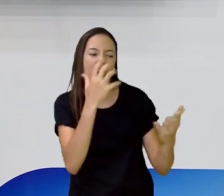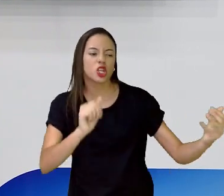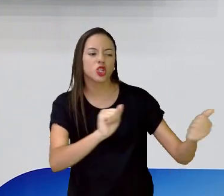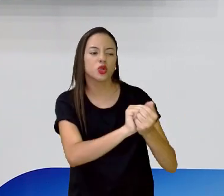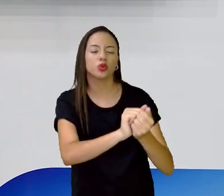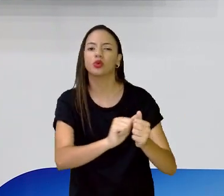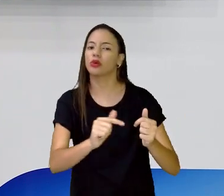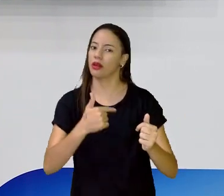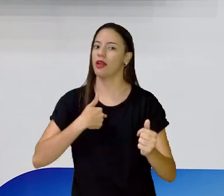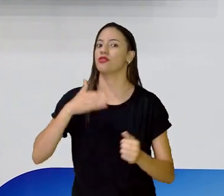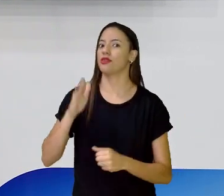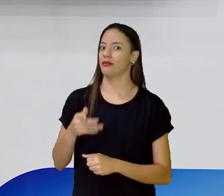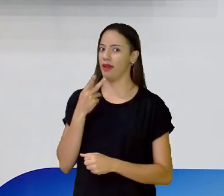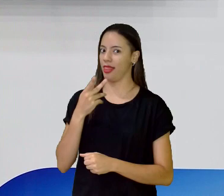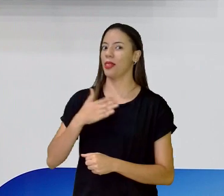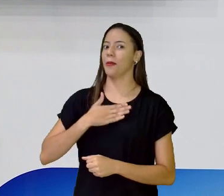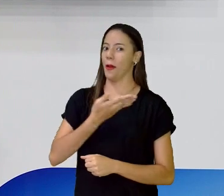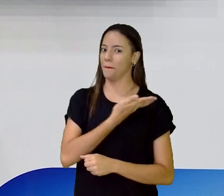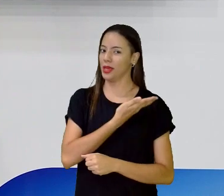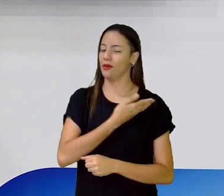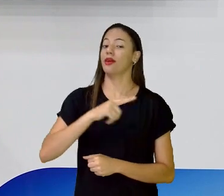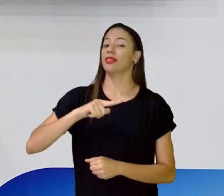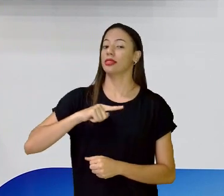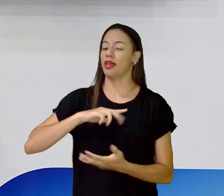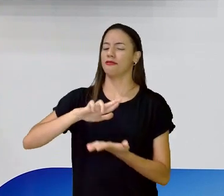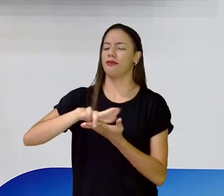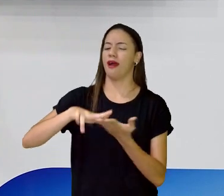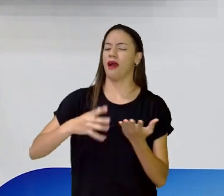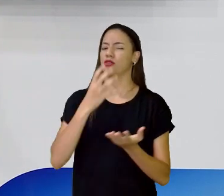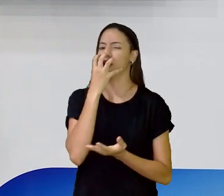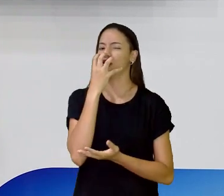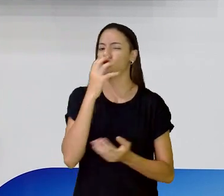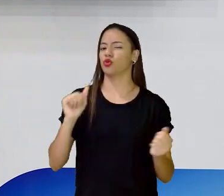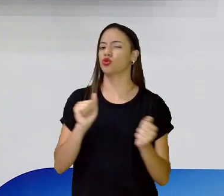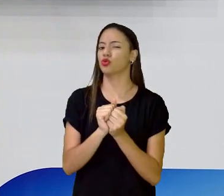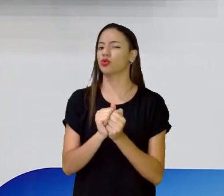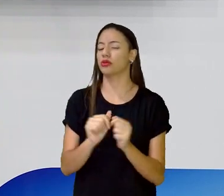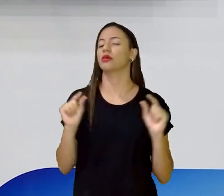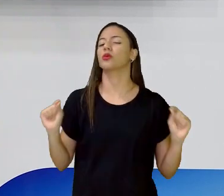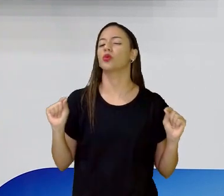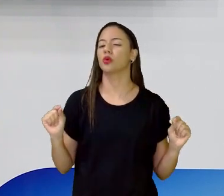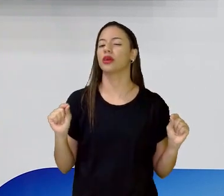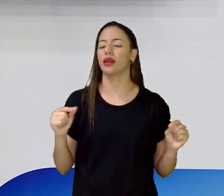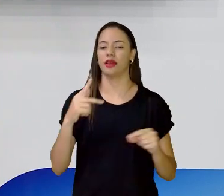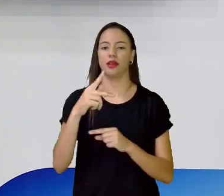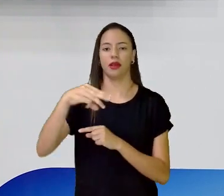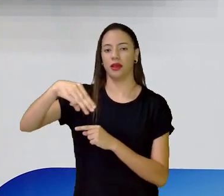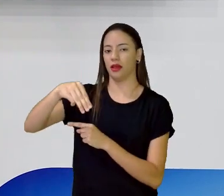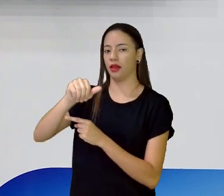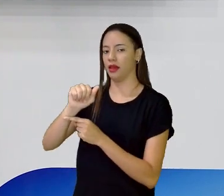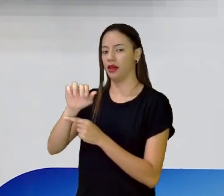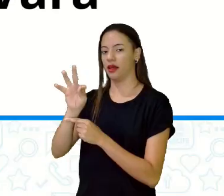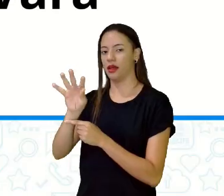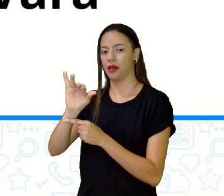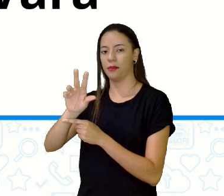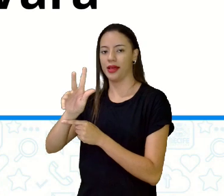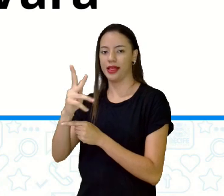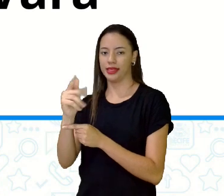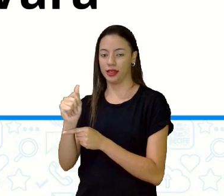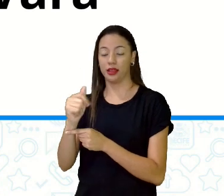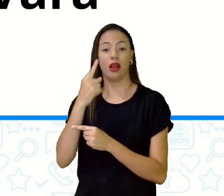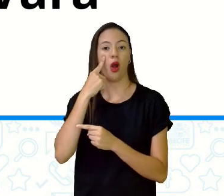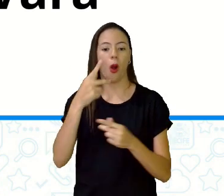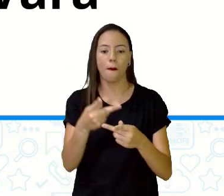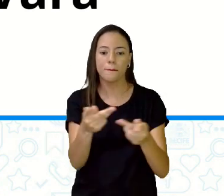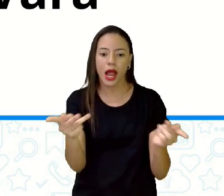Essa daí eu já falei do meu amigo, que ele tem muitos cães juntos, então ele tem uma matilha. E muitos pratos